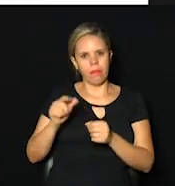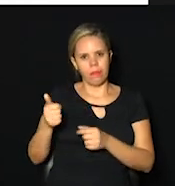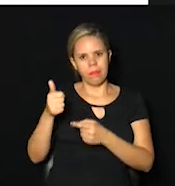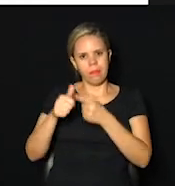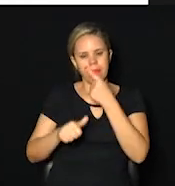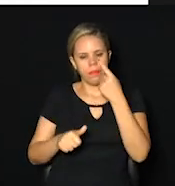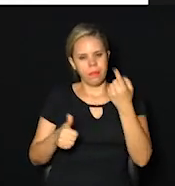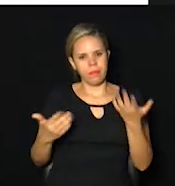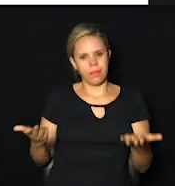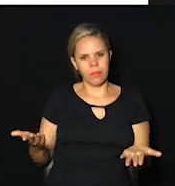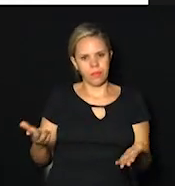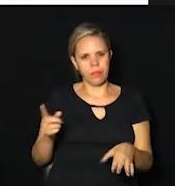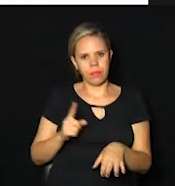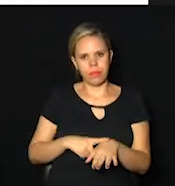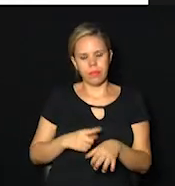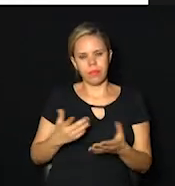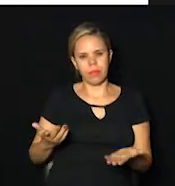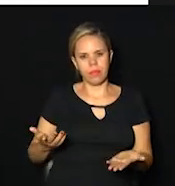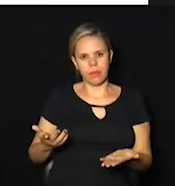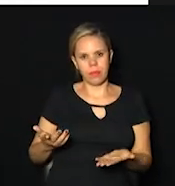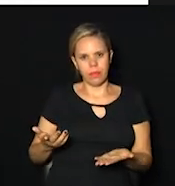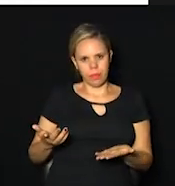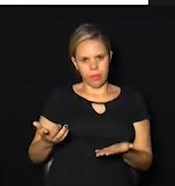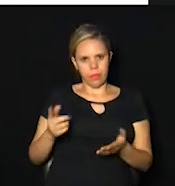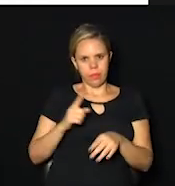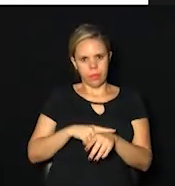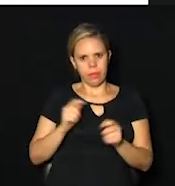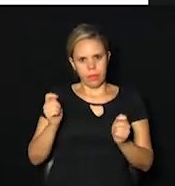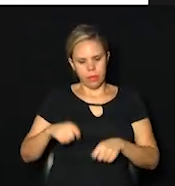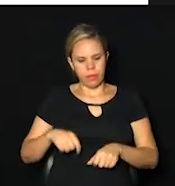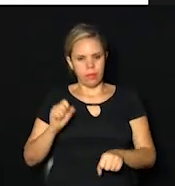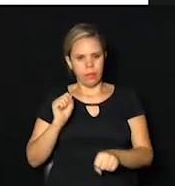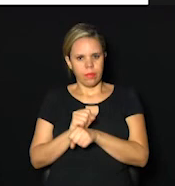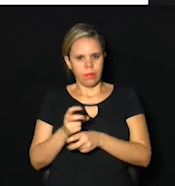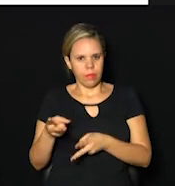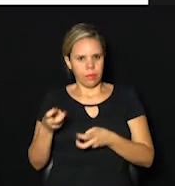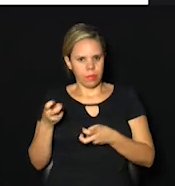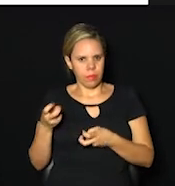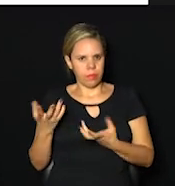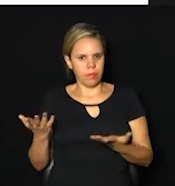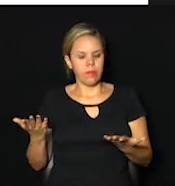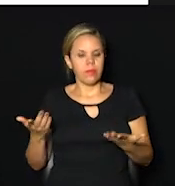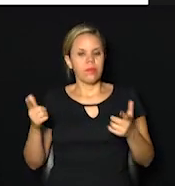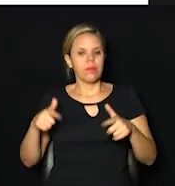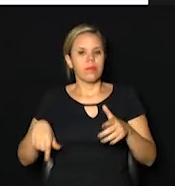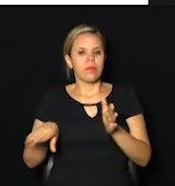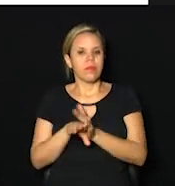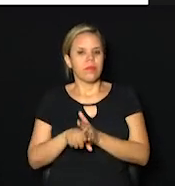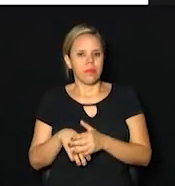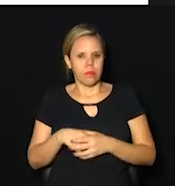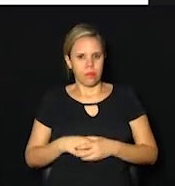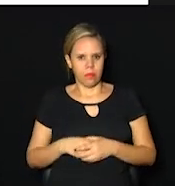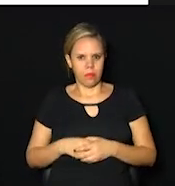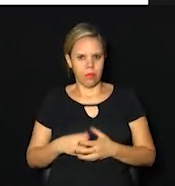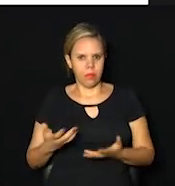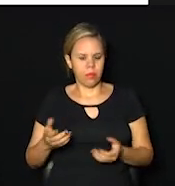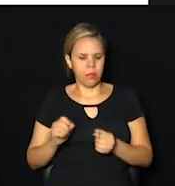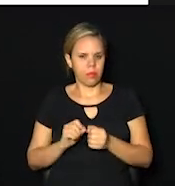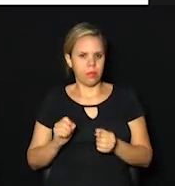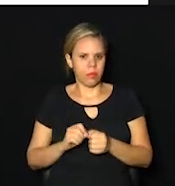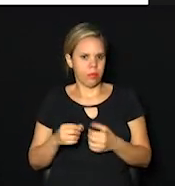não, dá tempo ainda de vocês pararem e observarem. Onde é que eu quero chegar? O que eu quero